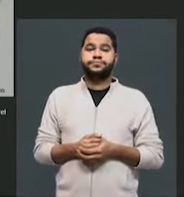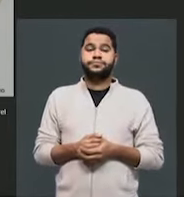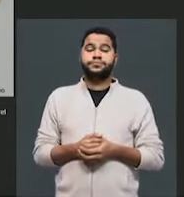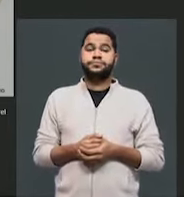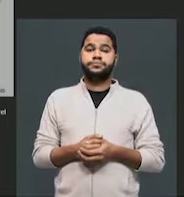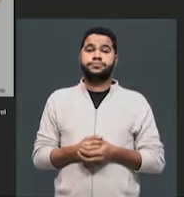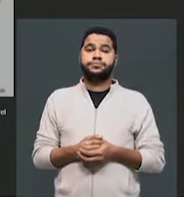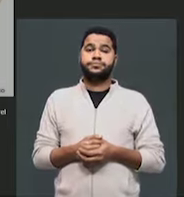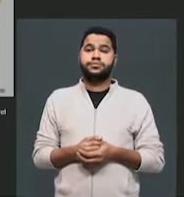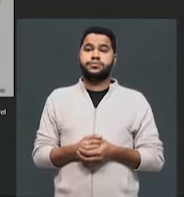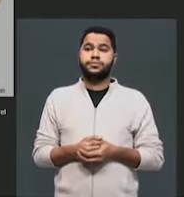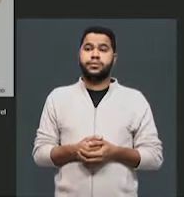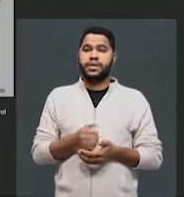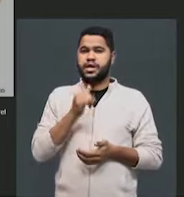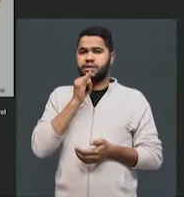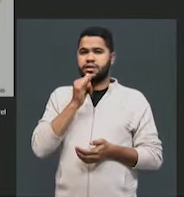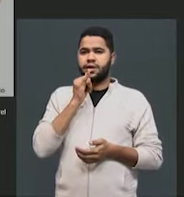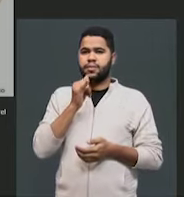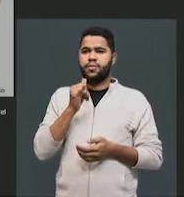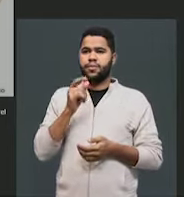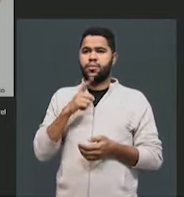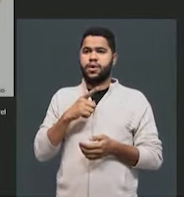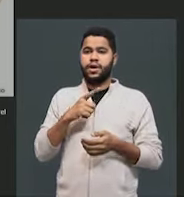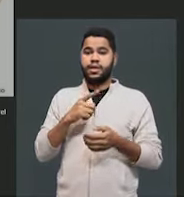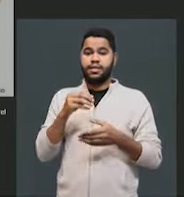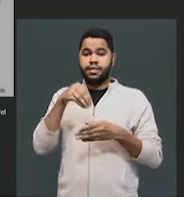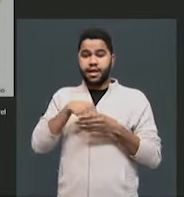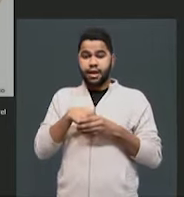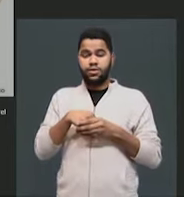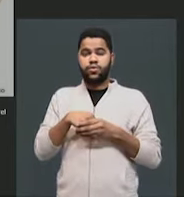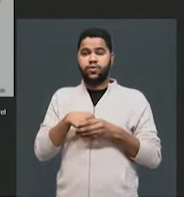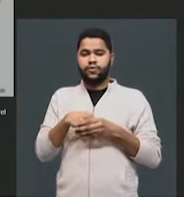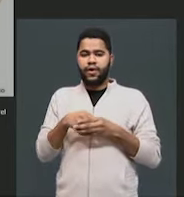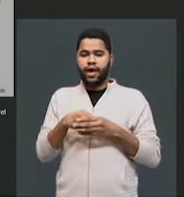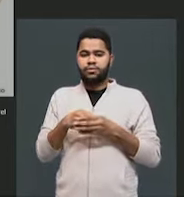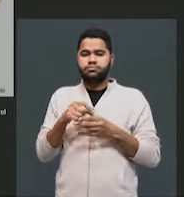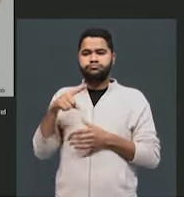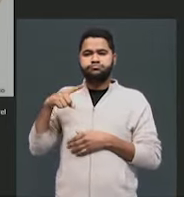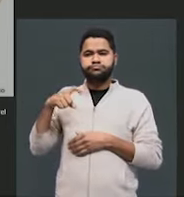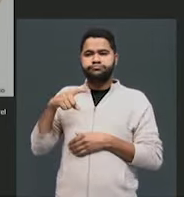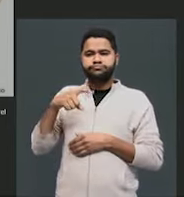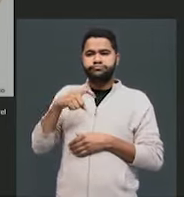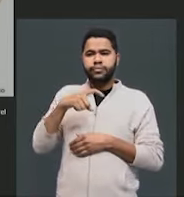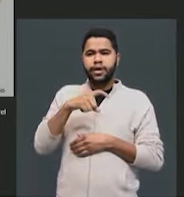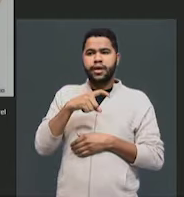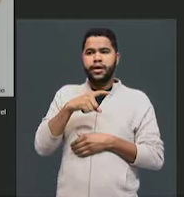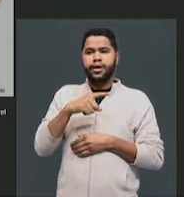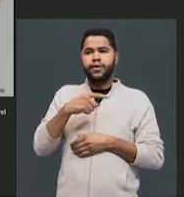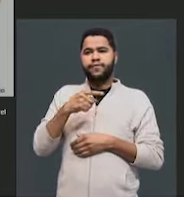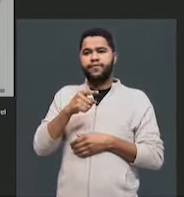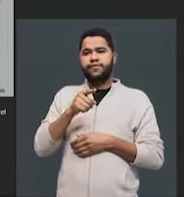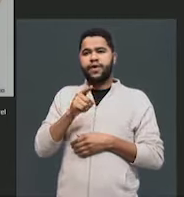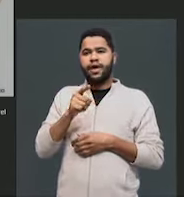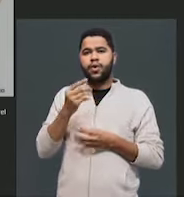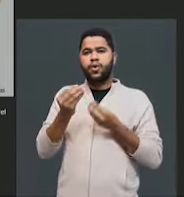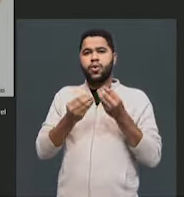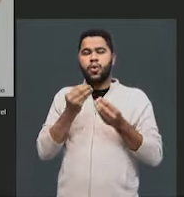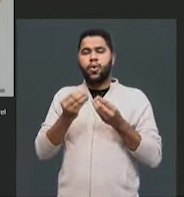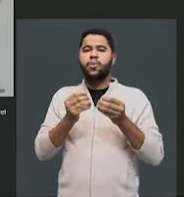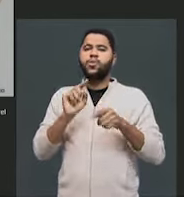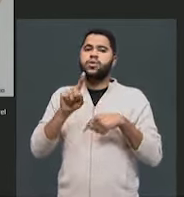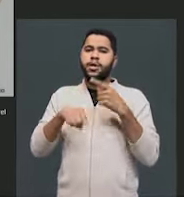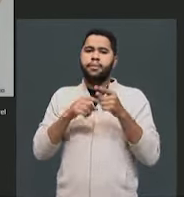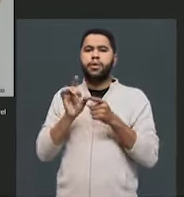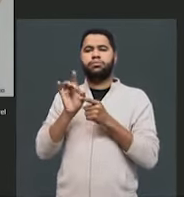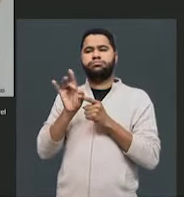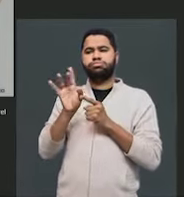o espermatozoide vai ser produzido no testículo e vai ter que ir lá para dentro do organismo buscar esses líquidos para depois